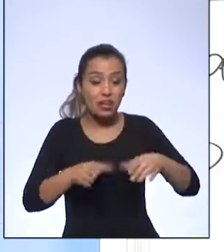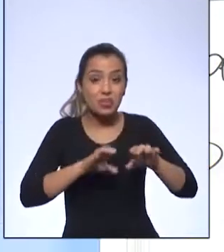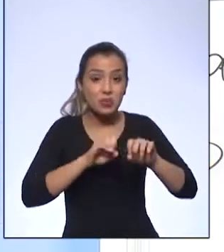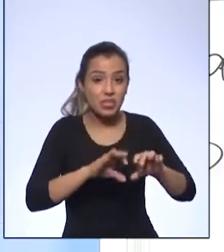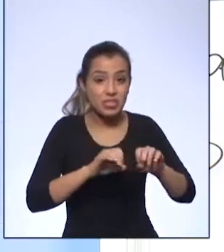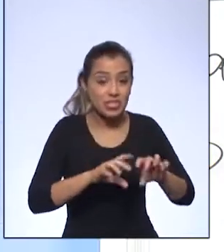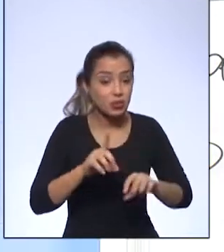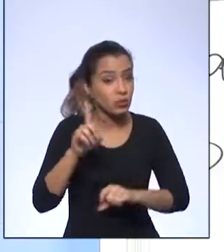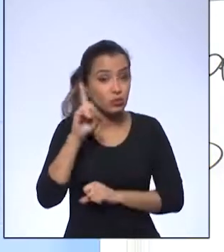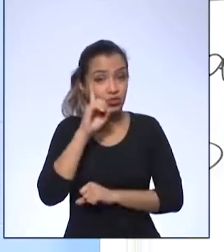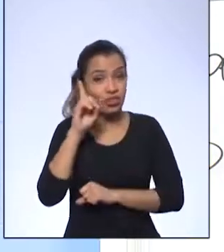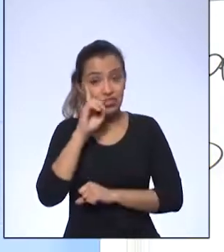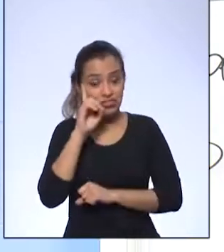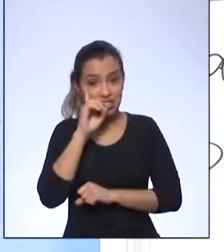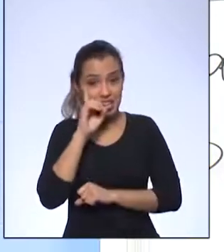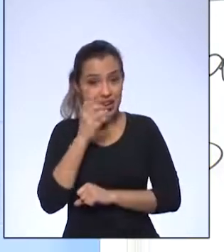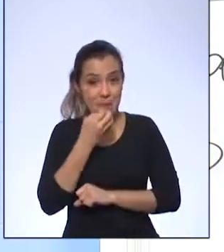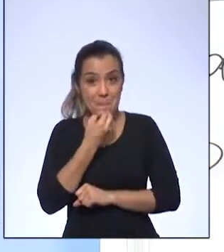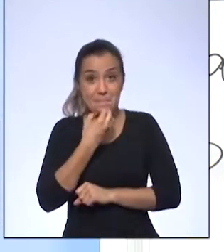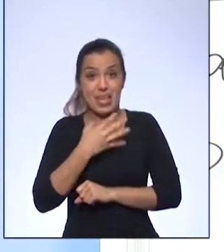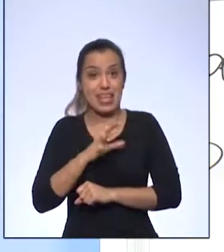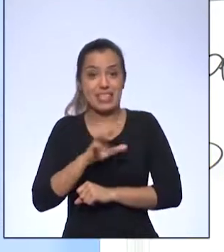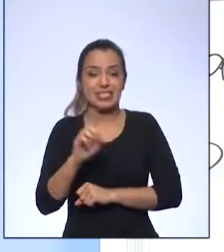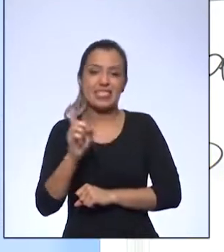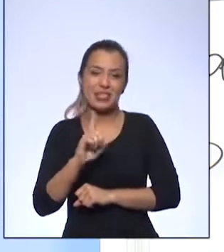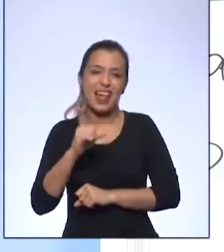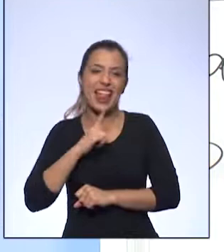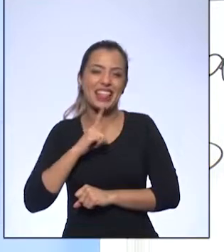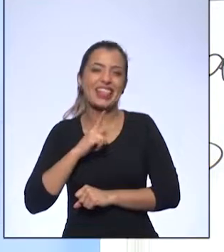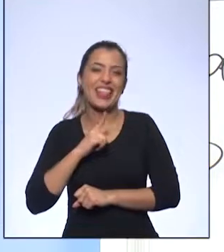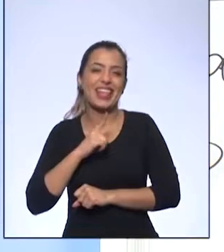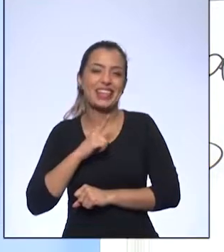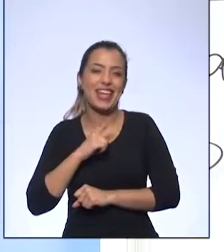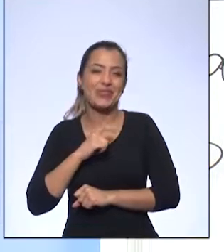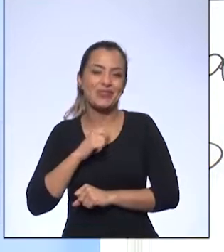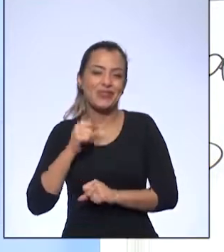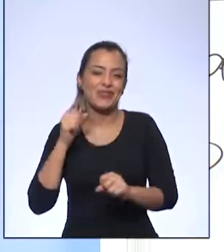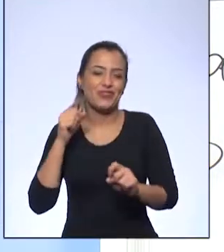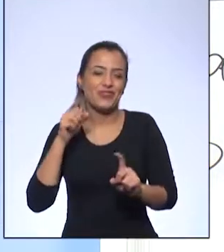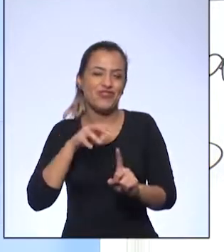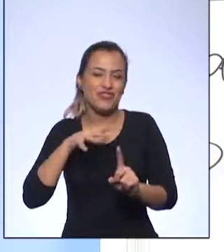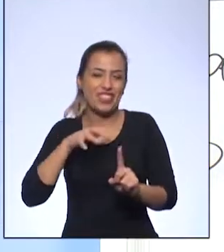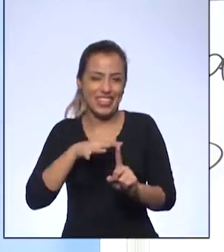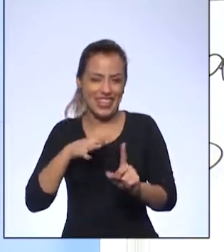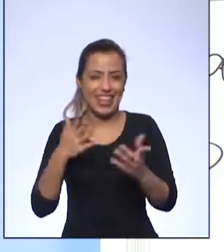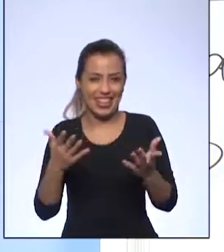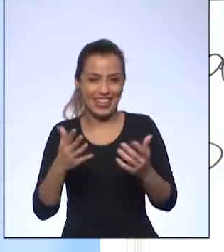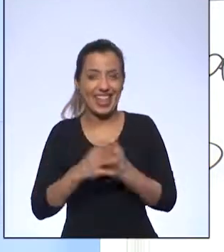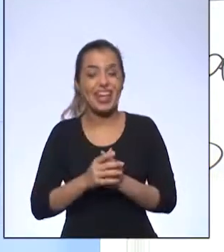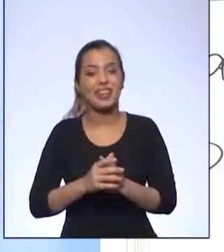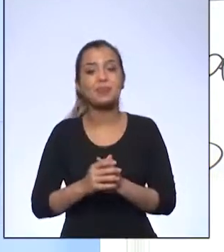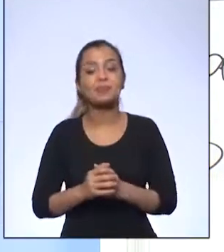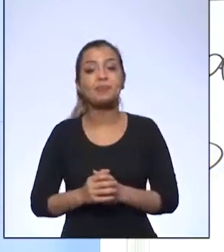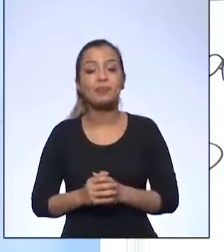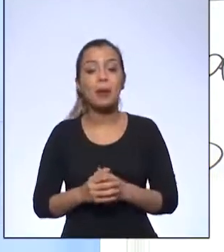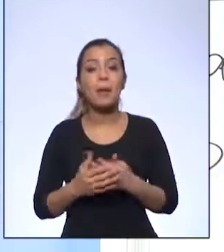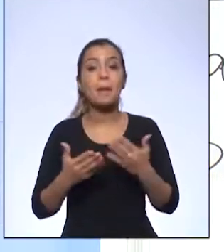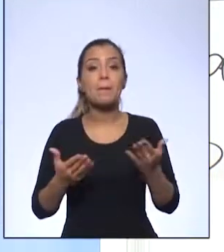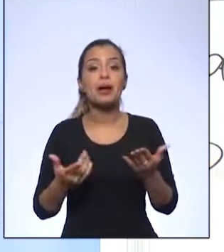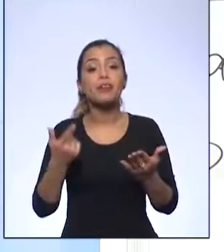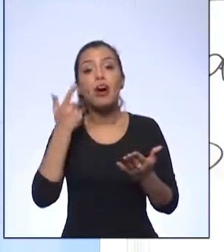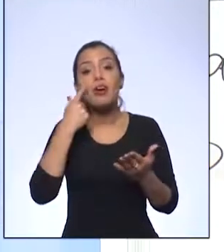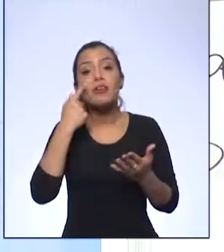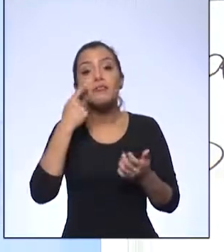as pessoas não falam muito bem assim. Se vocês pegarem as pessoas falando na rua, elas falam de uma maneira um pouquinho diferente, né? Mas vamos ver então o que